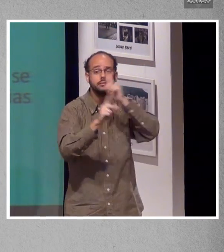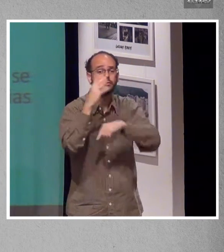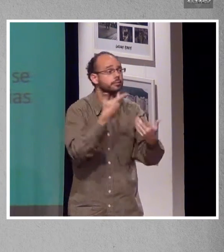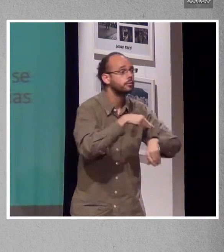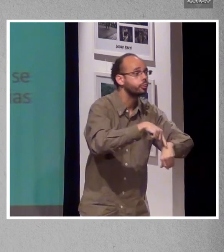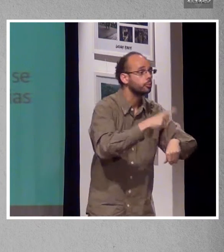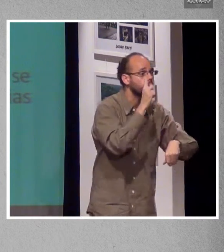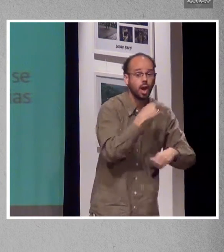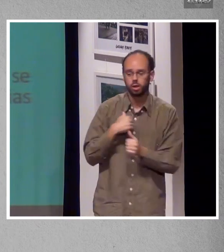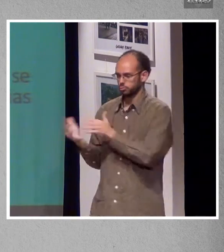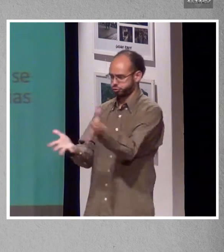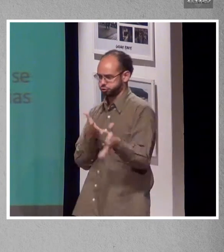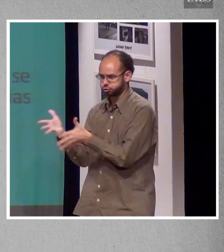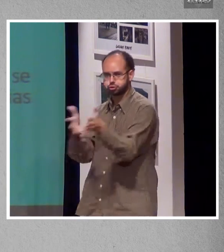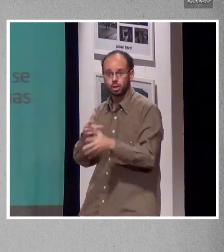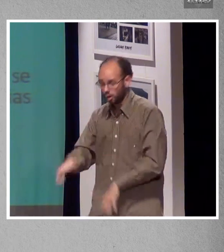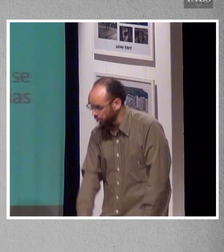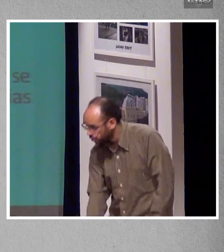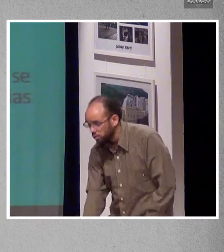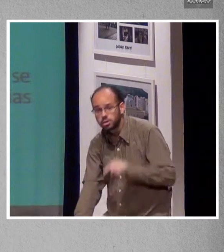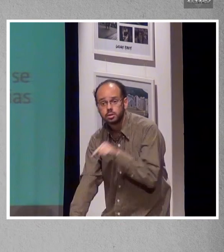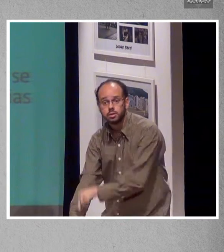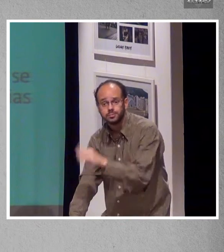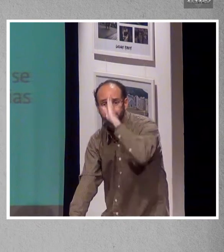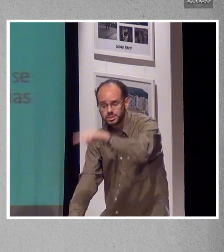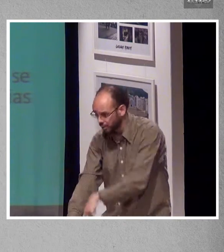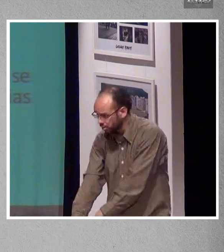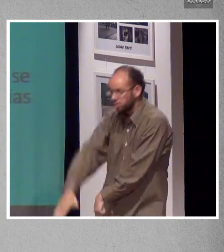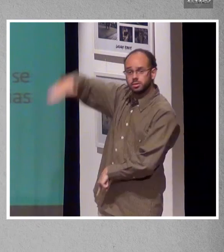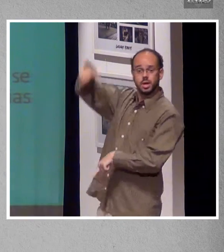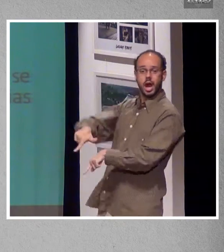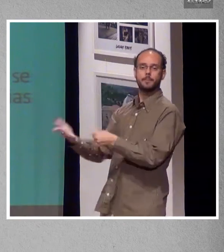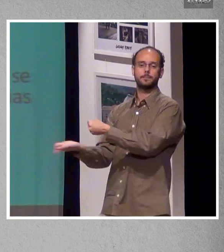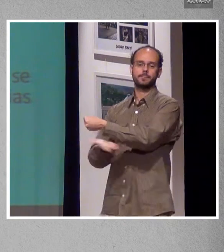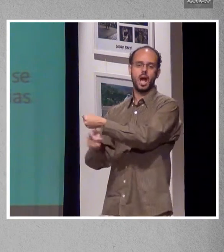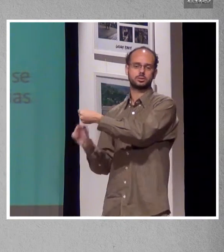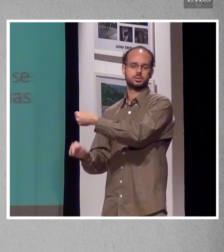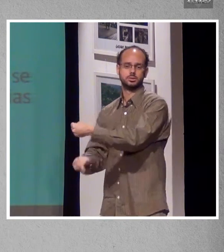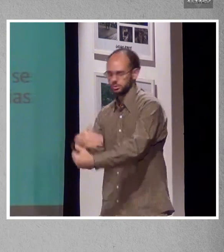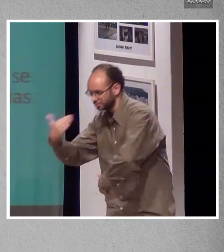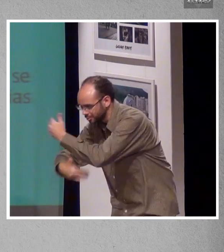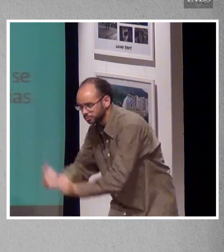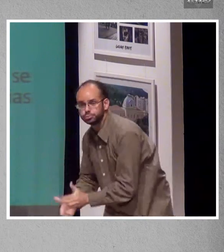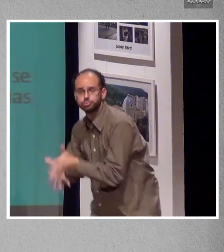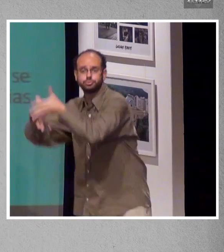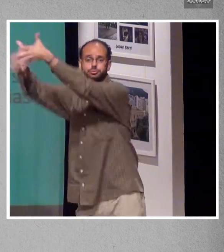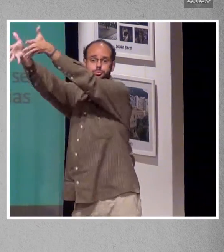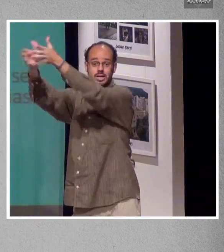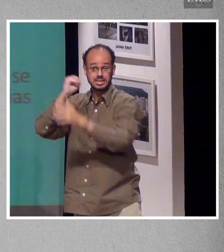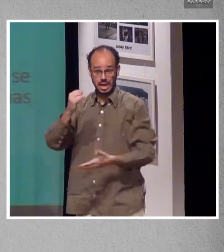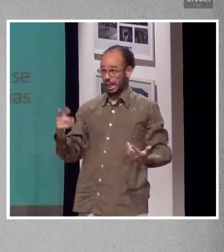Antes eu já tinha falado sobre a questão da interação, da língua de sinais, onde ela deve se iniciar desde a base